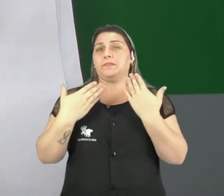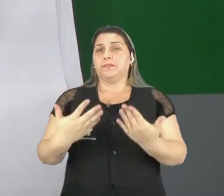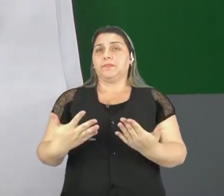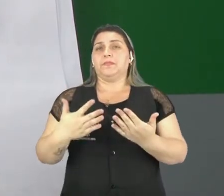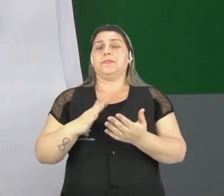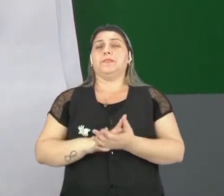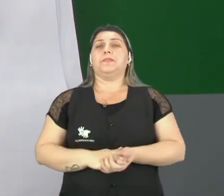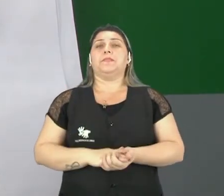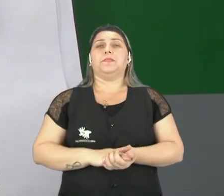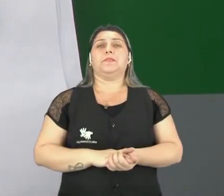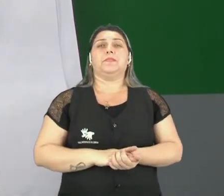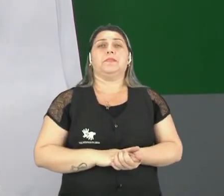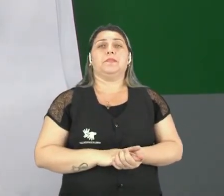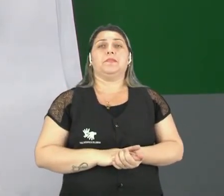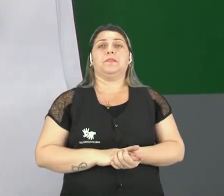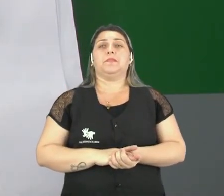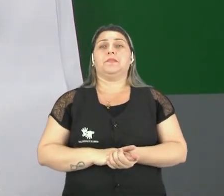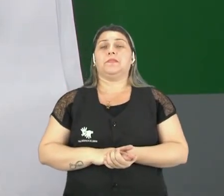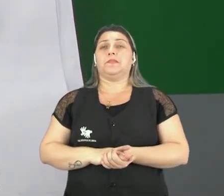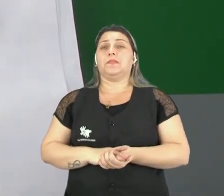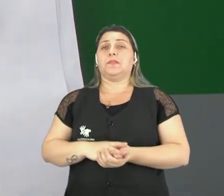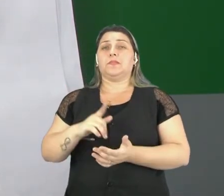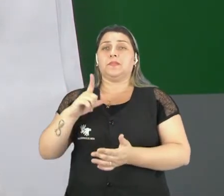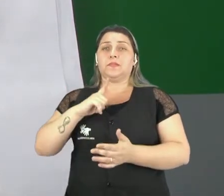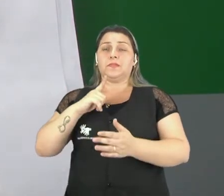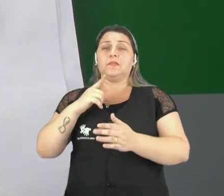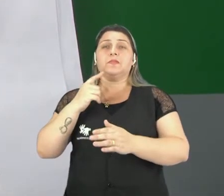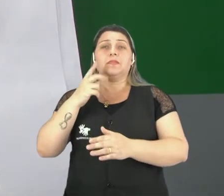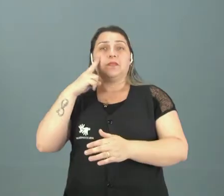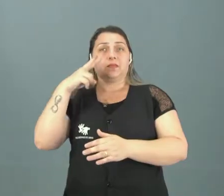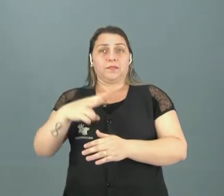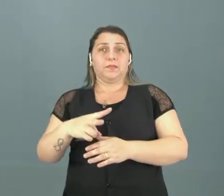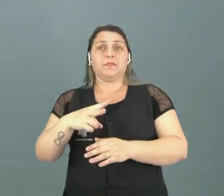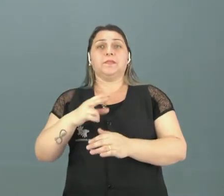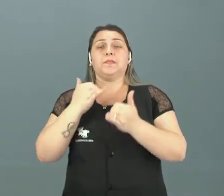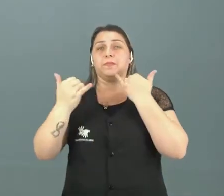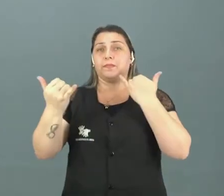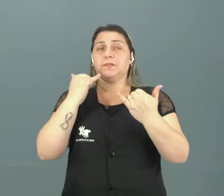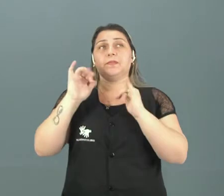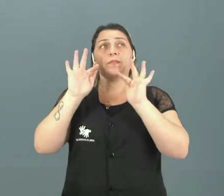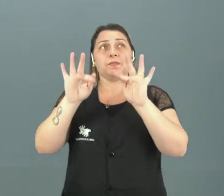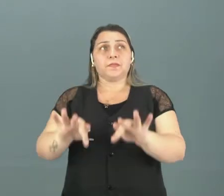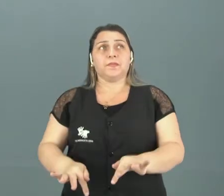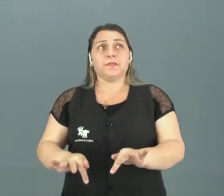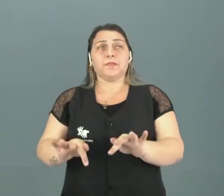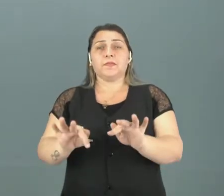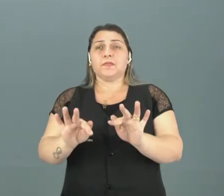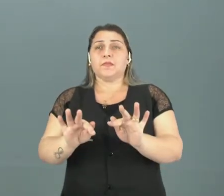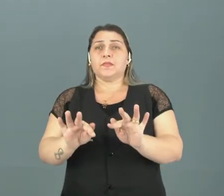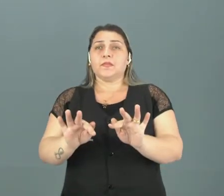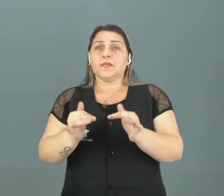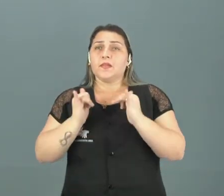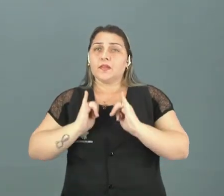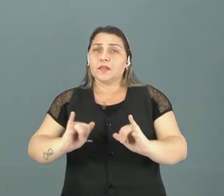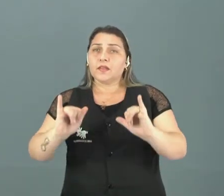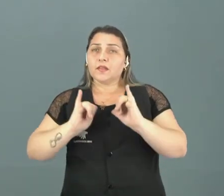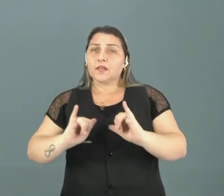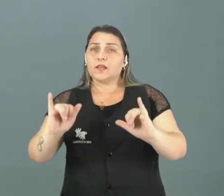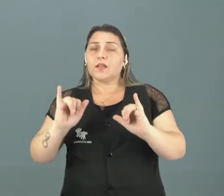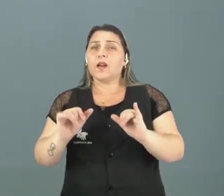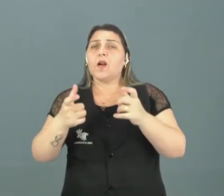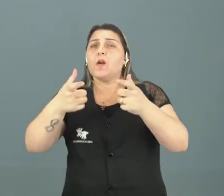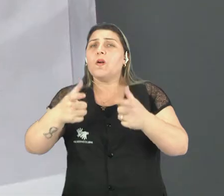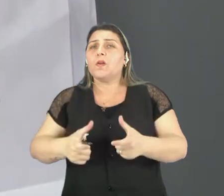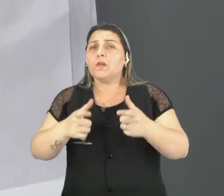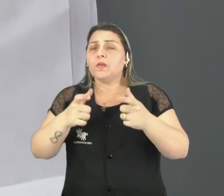vê aqui no Globo Esporte, a gente tem acesso a essa notícia. Aqui no finalzinho a gente vê a fonte, ó, que no caso é